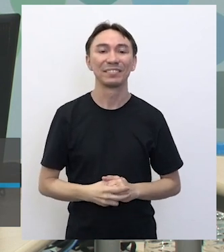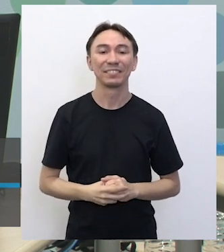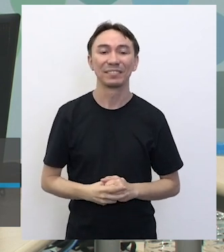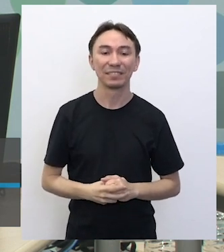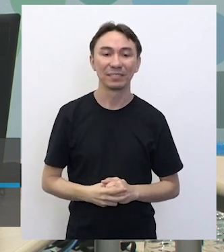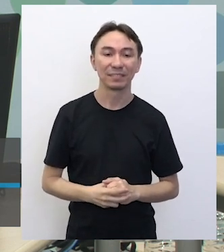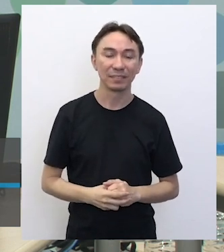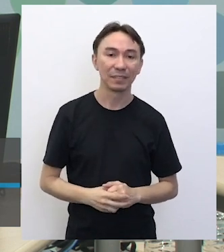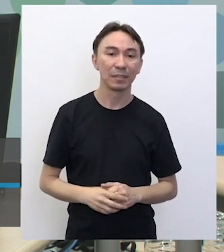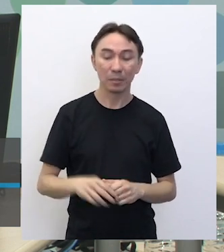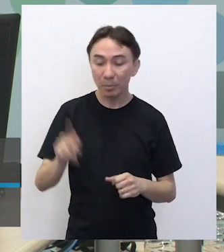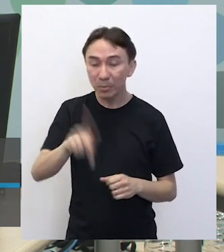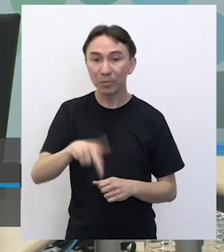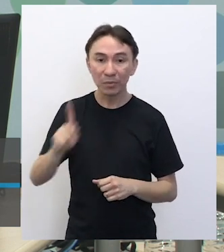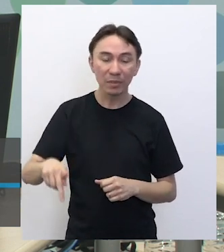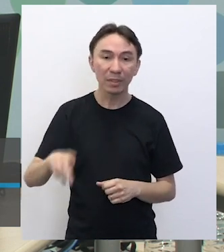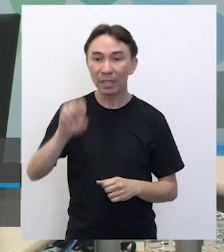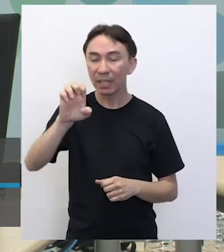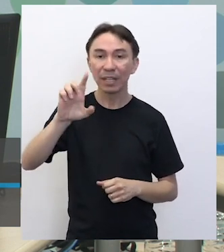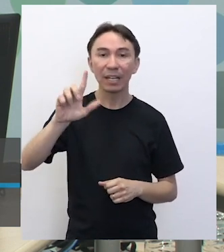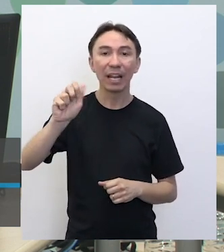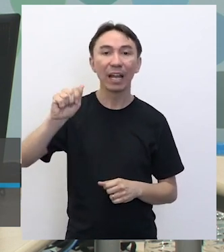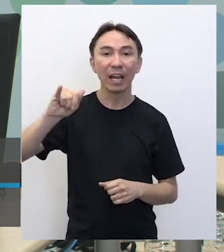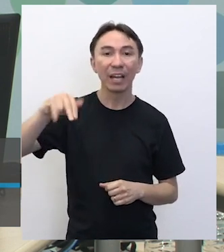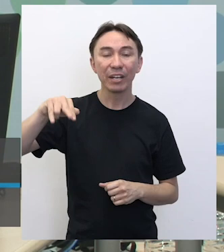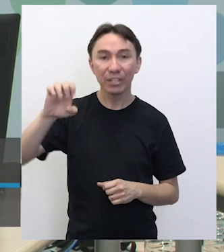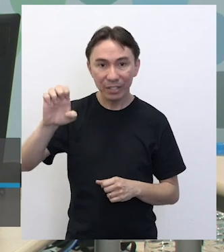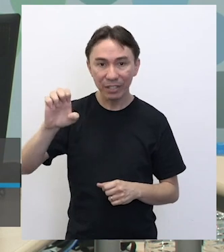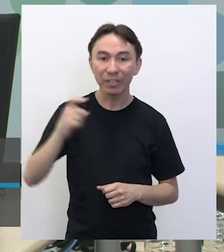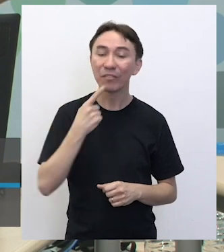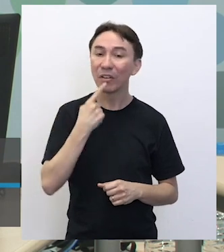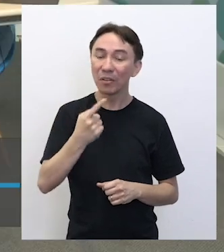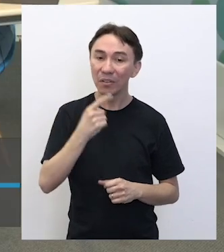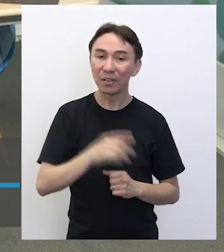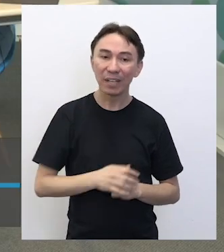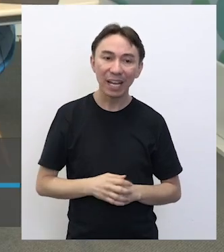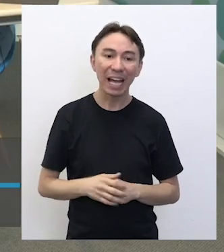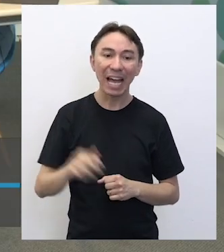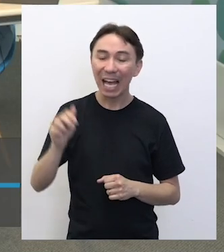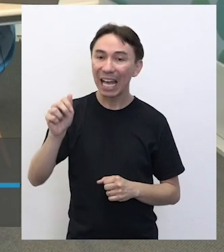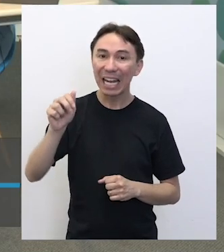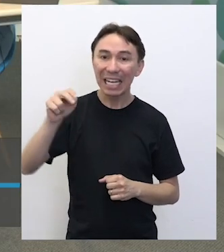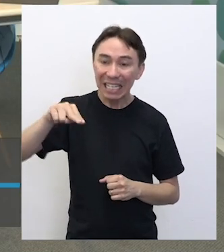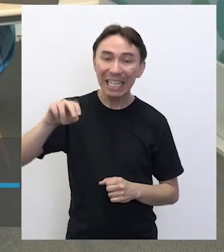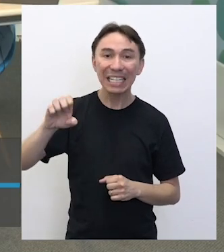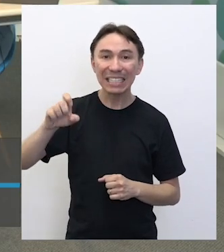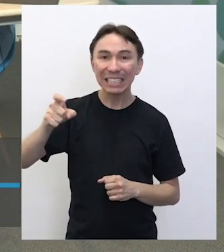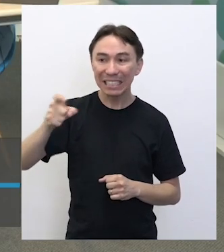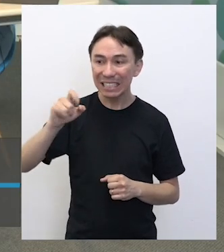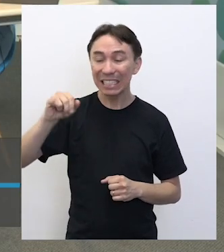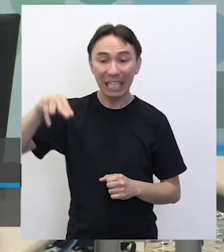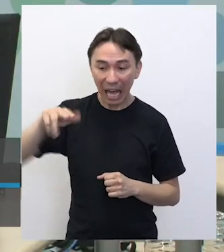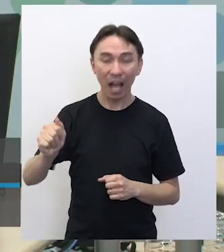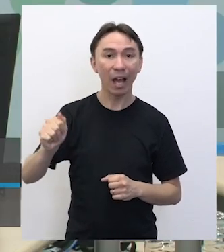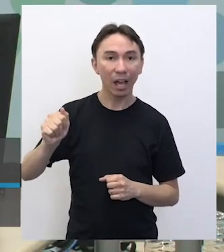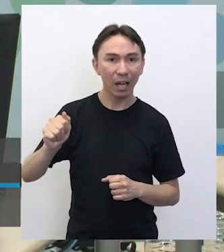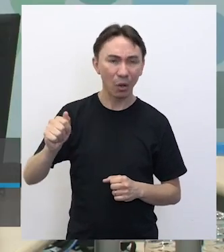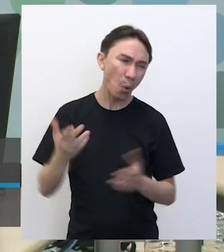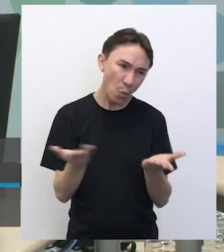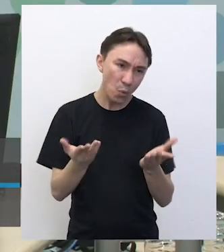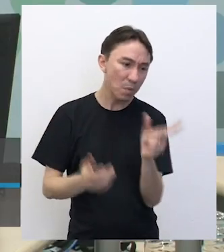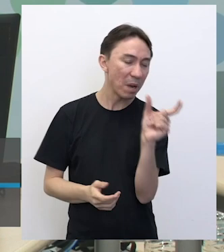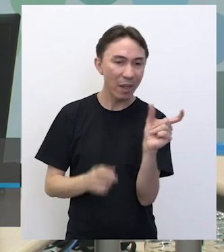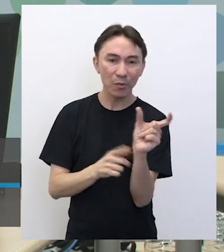Aqui a professora Elaine citou um anexim, né? Ou no caso, né? A gente estava até falando do anexim aqui, né? Que é um termo em desuso hoje, mas seria o